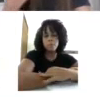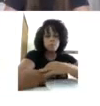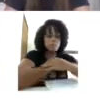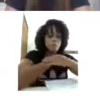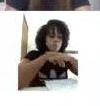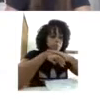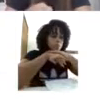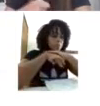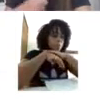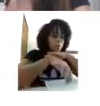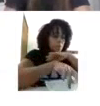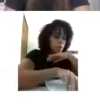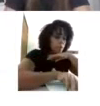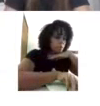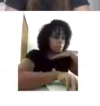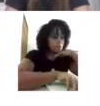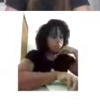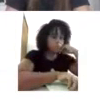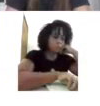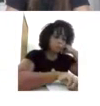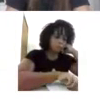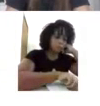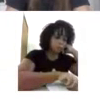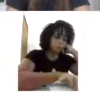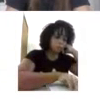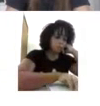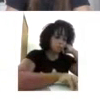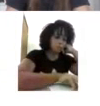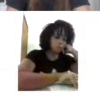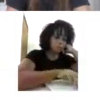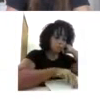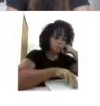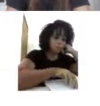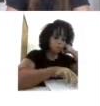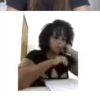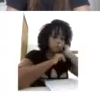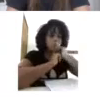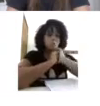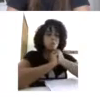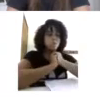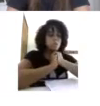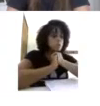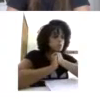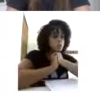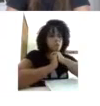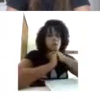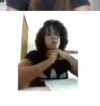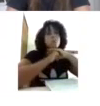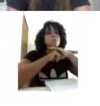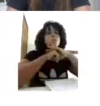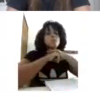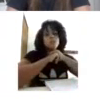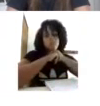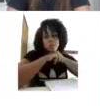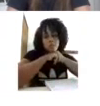marcos legais e também falando sobre a importância da luta dos professores, né, dessa formação política. Porque a